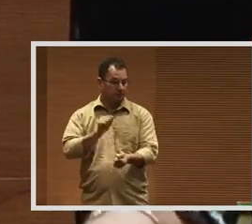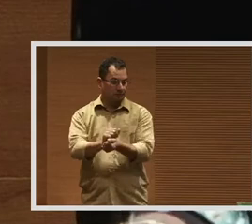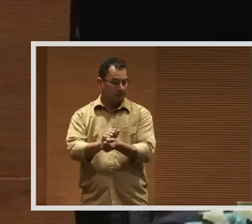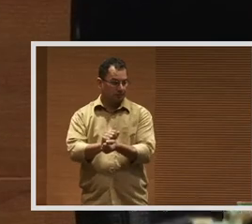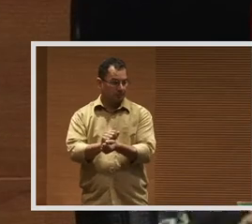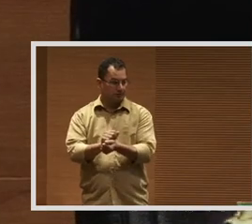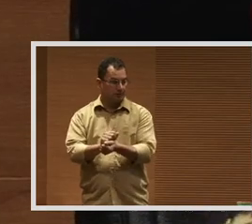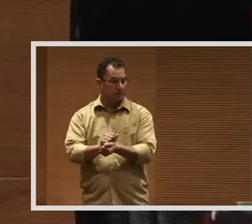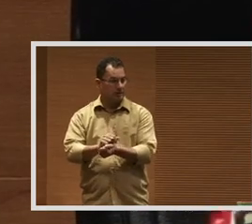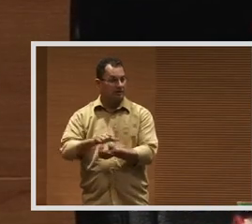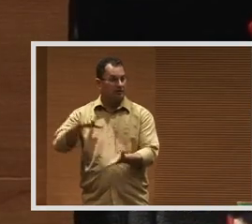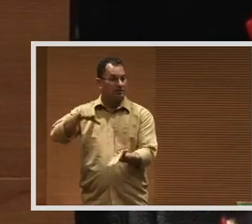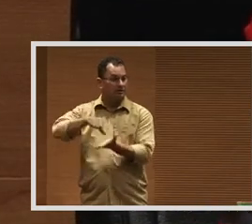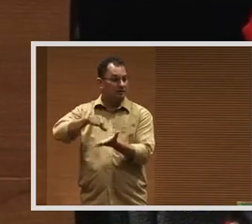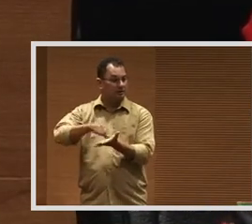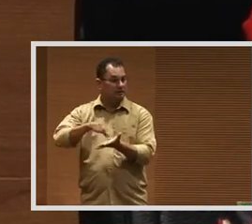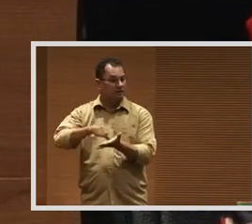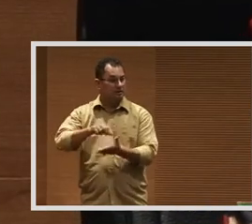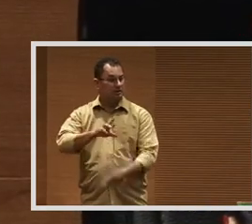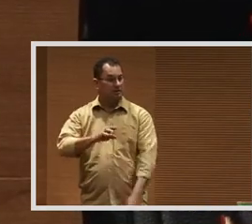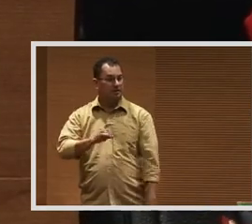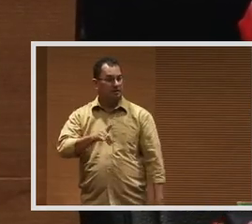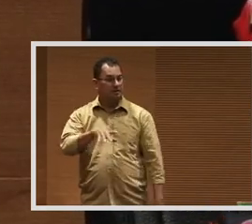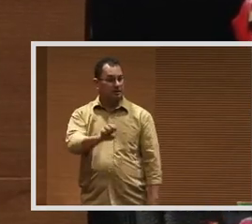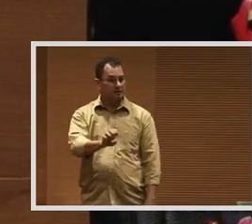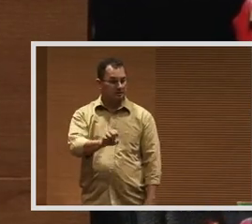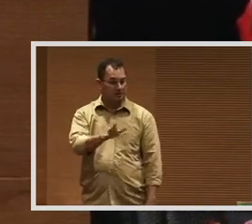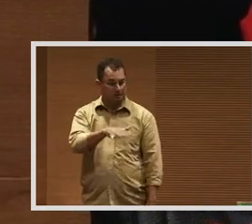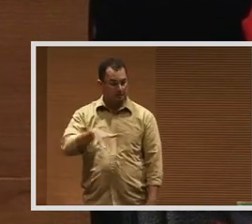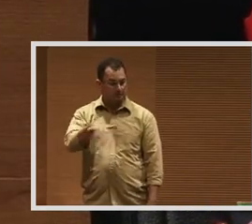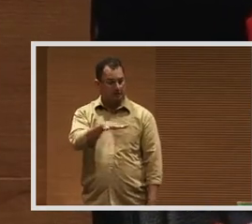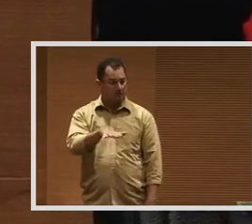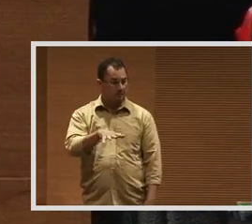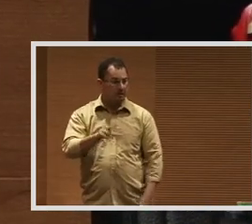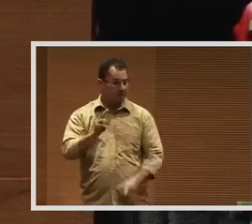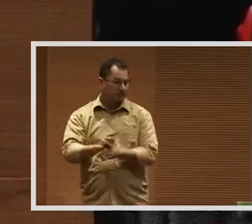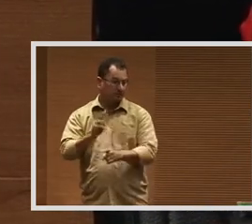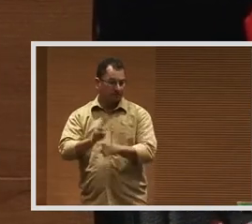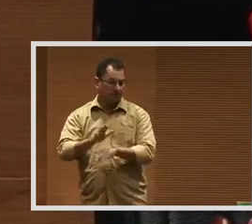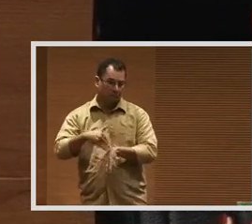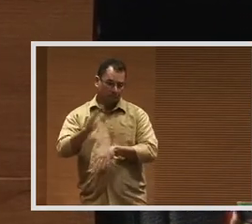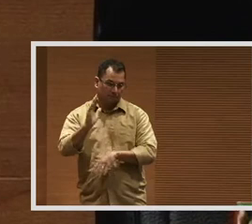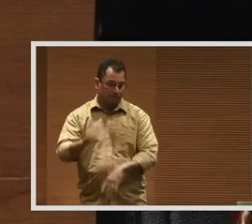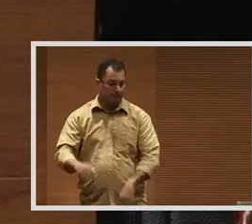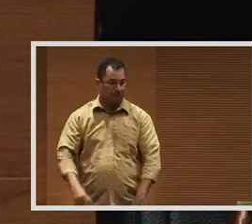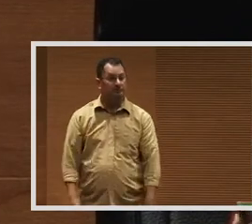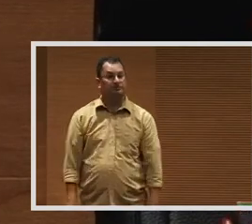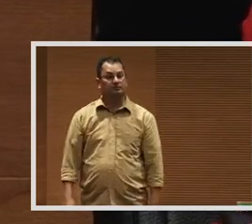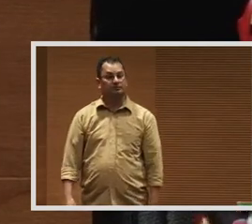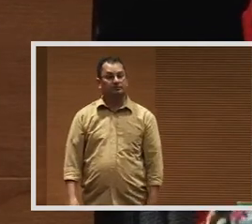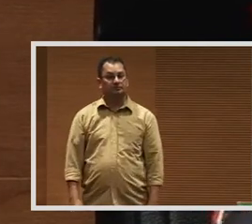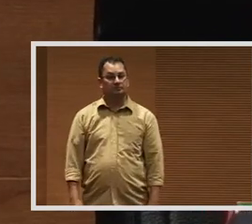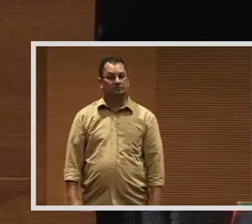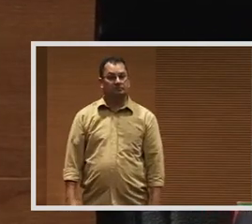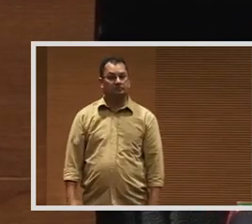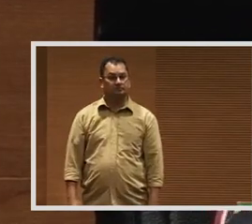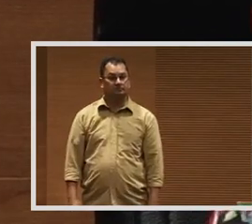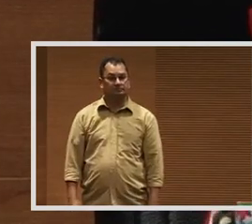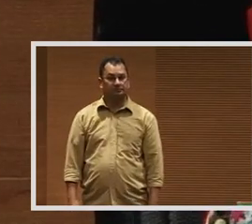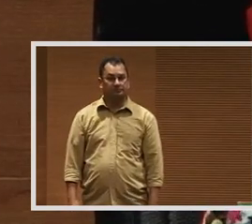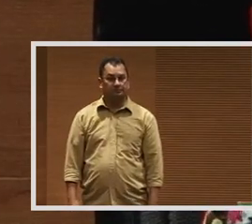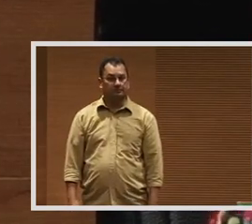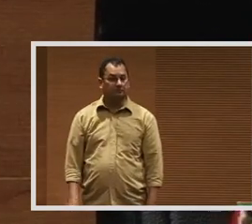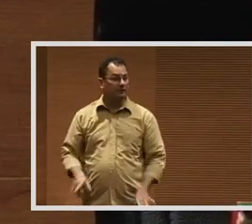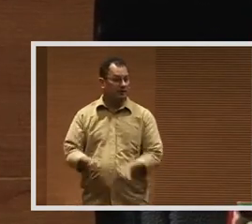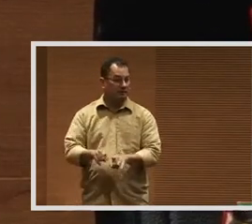rede. Não é um centro de saúde escola, não é aquele espaço mais protegido. E tem uma